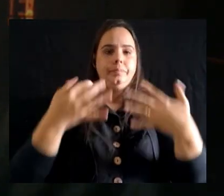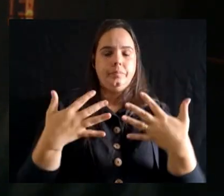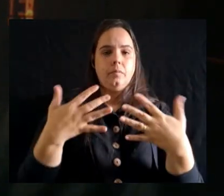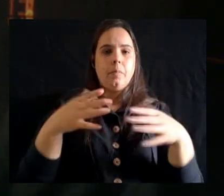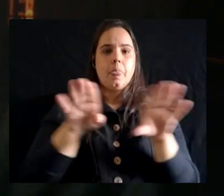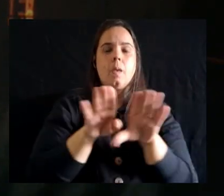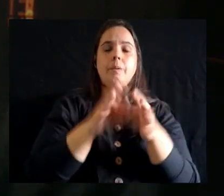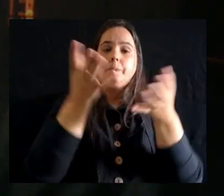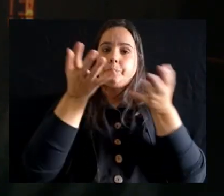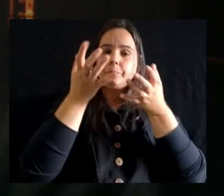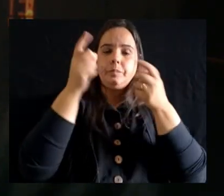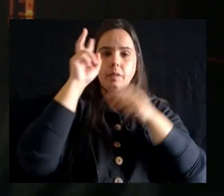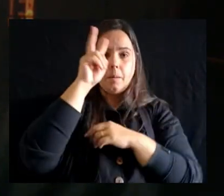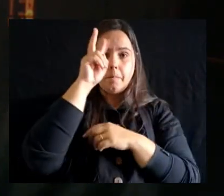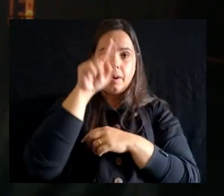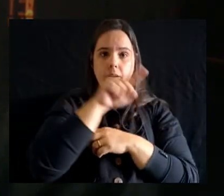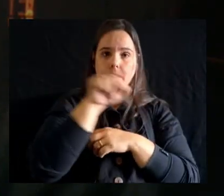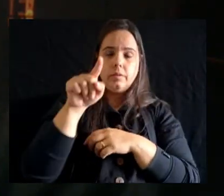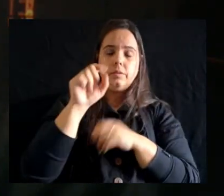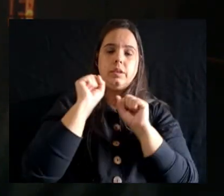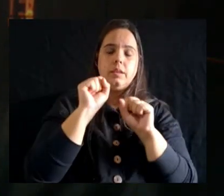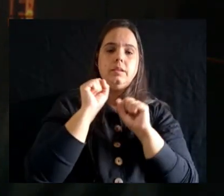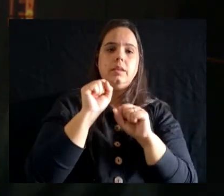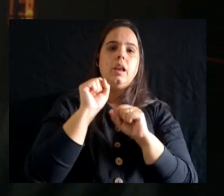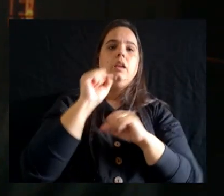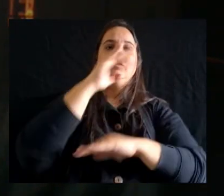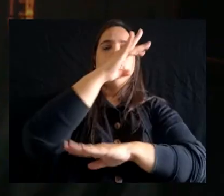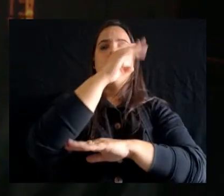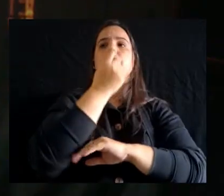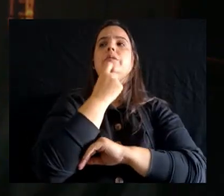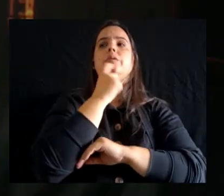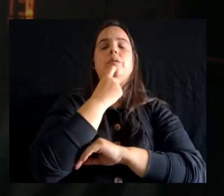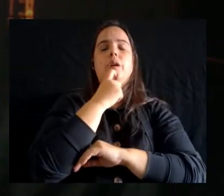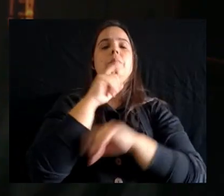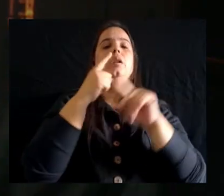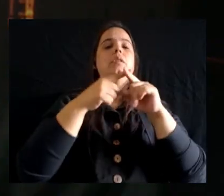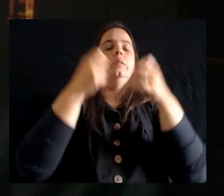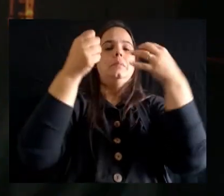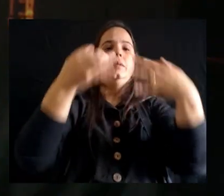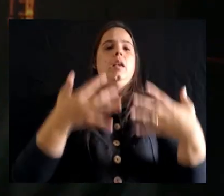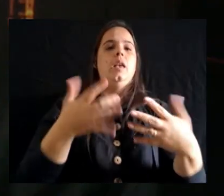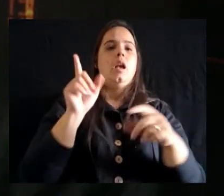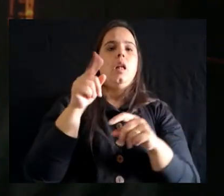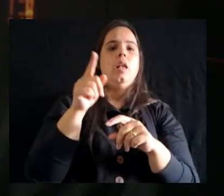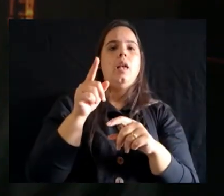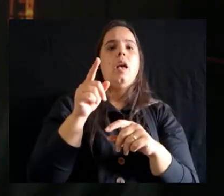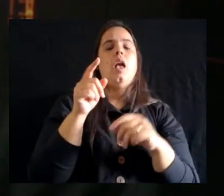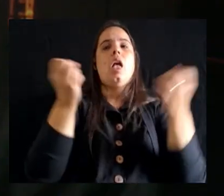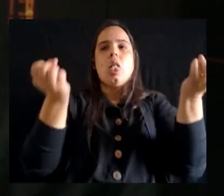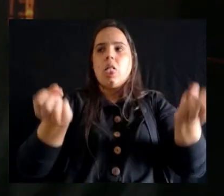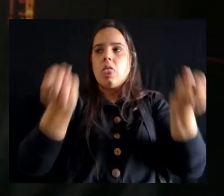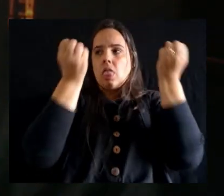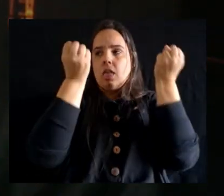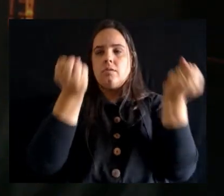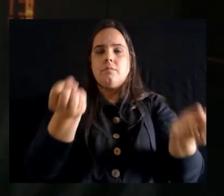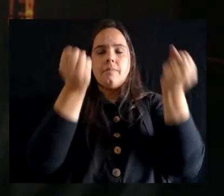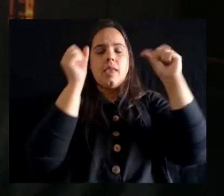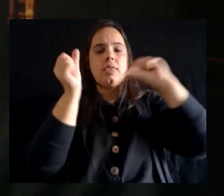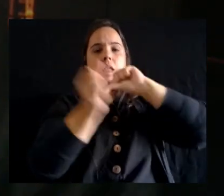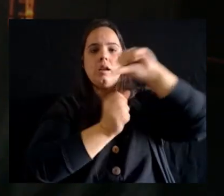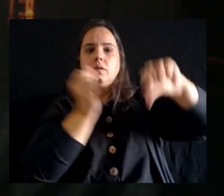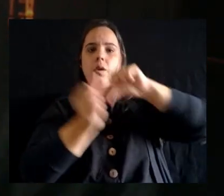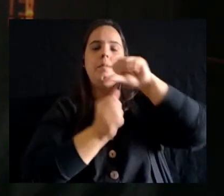amanhã nós temos Estúdio Câmara e vamos falar sobre a transformação das academias, né? E essa nova experiência fitness que